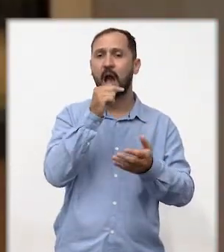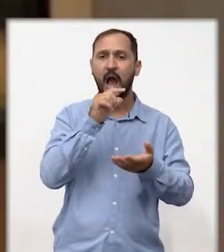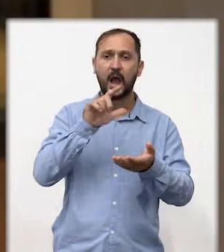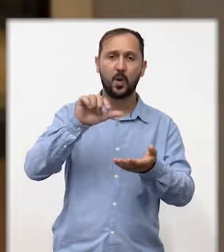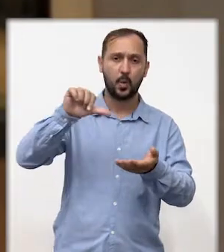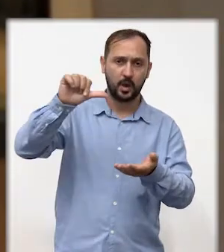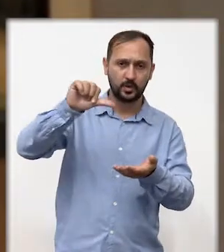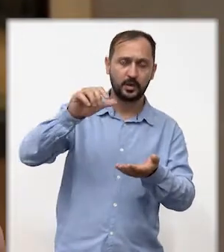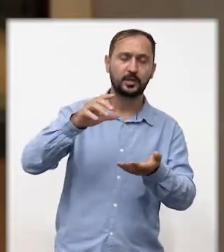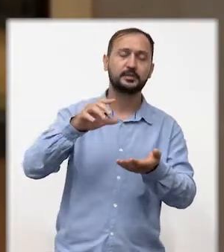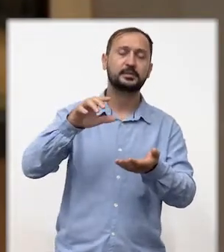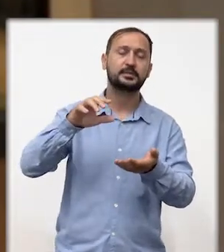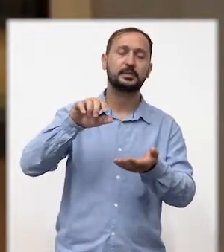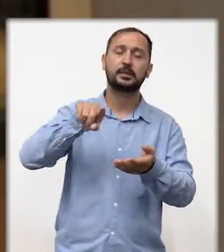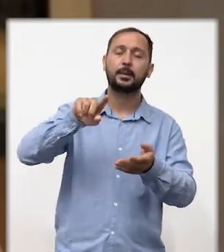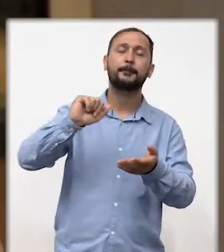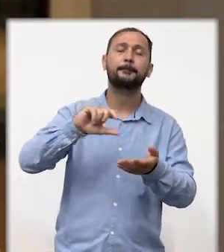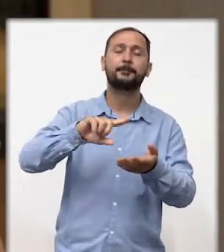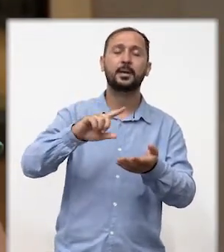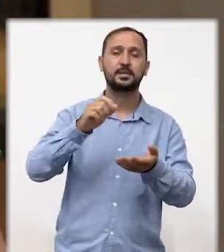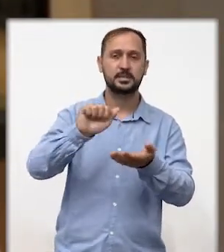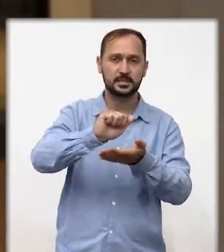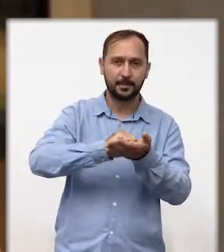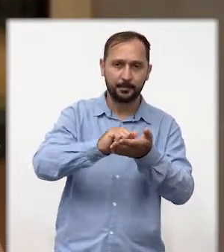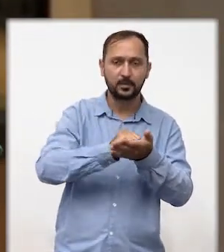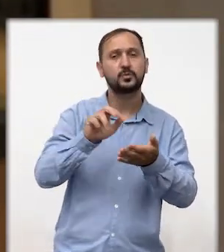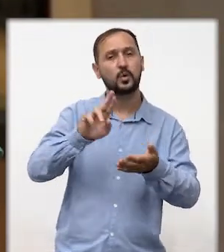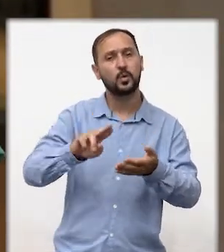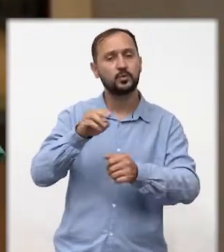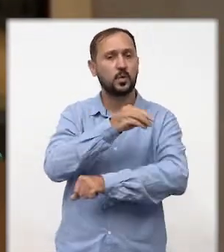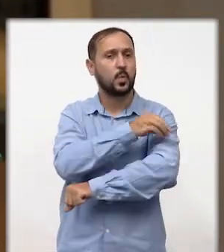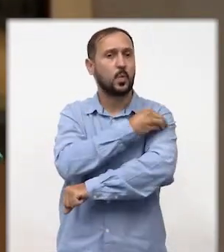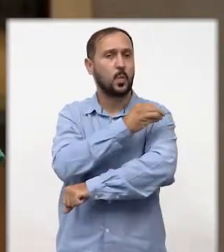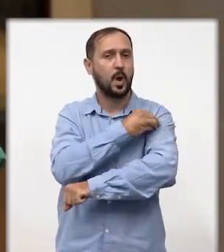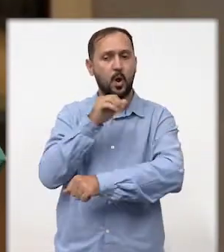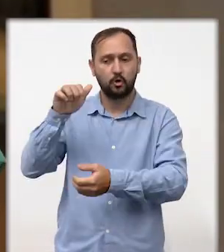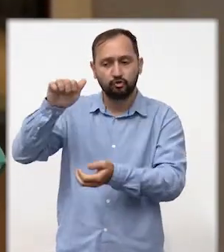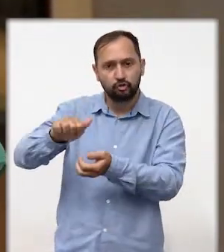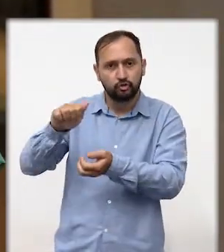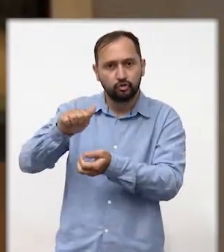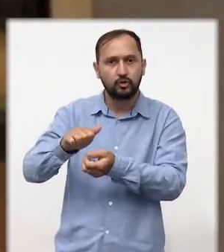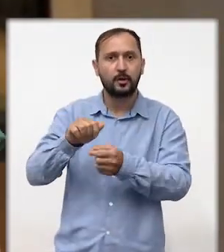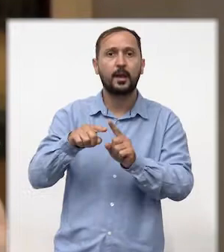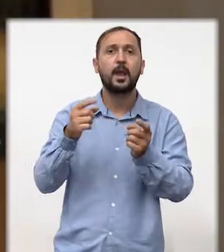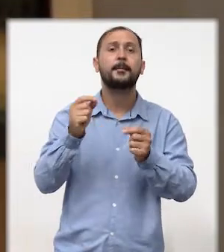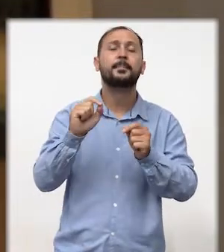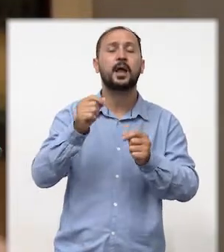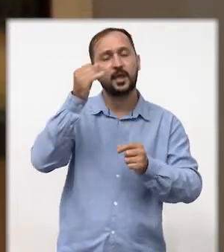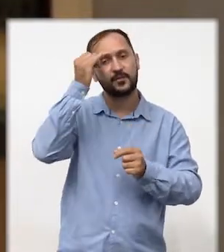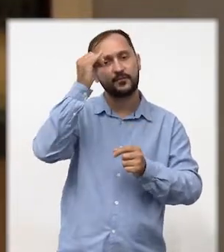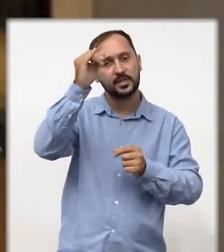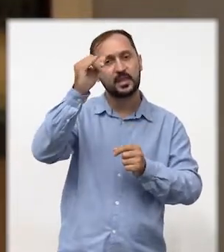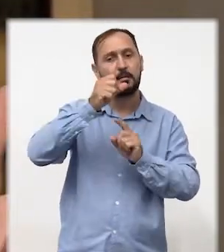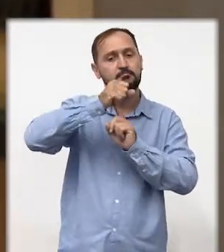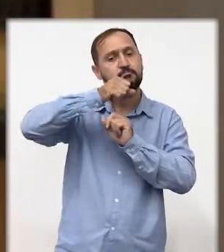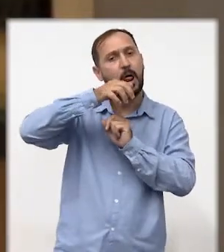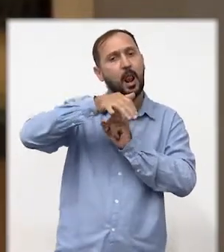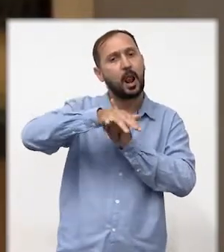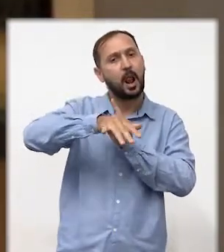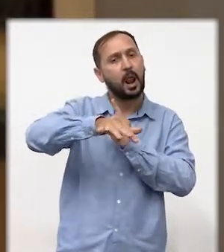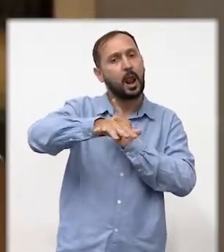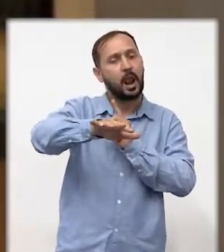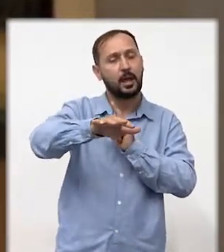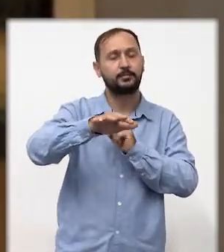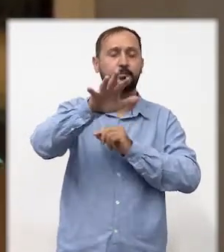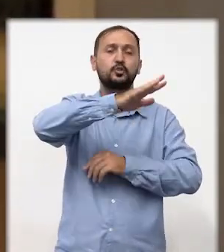água e sabão disponível, a gente pode usar o álcool gel, mas basicamente são os cuidados para evitar a disseminação e a transmissão